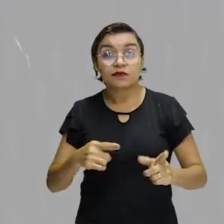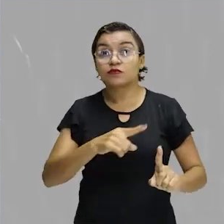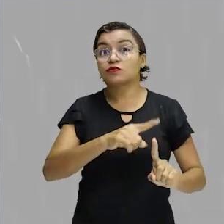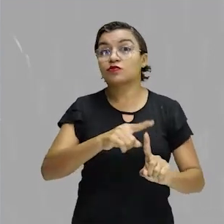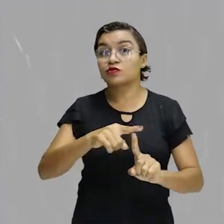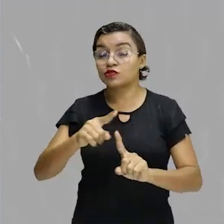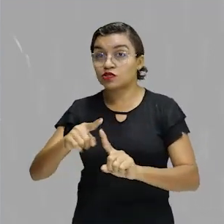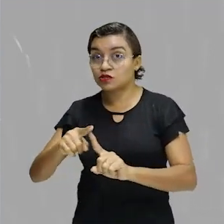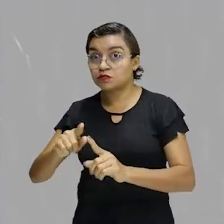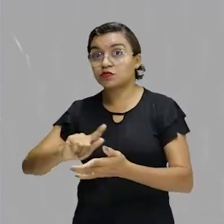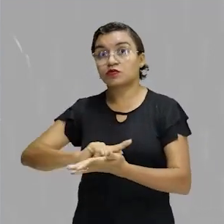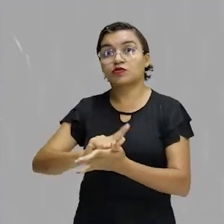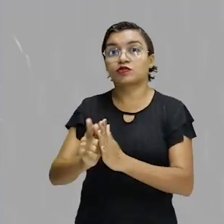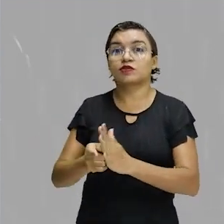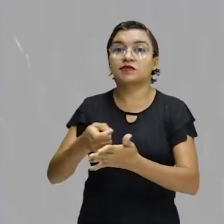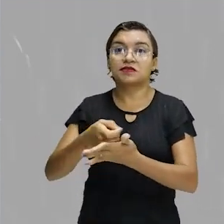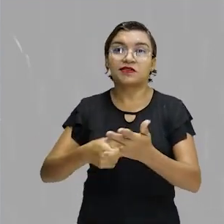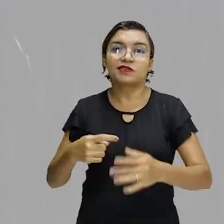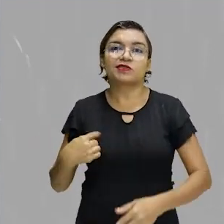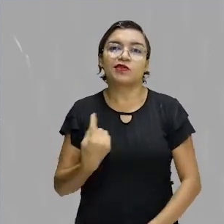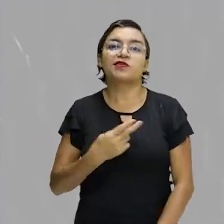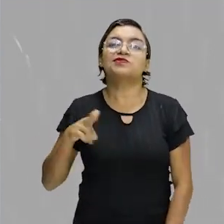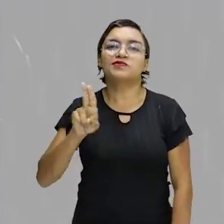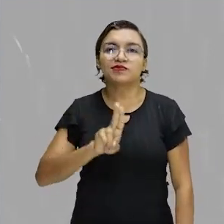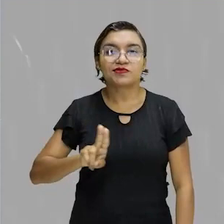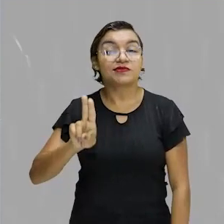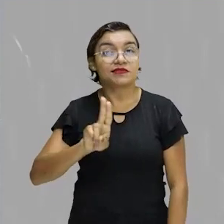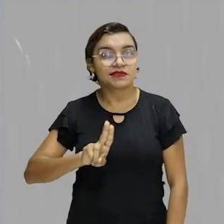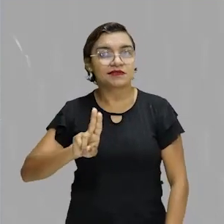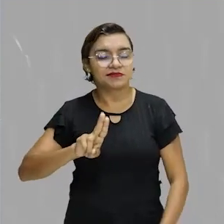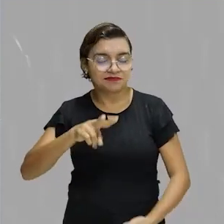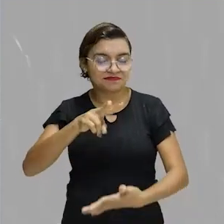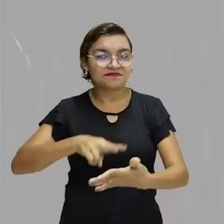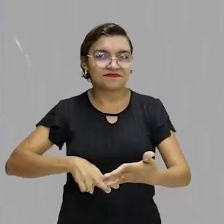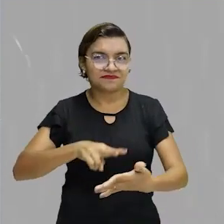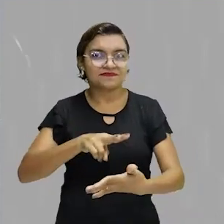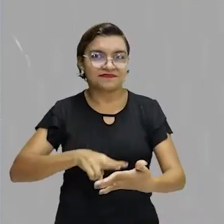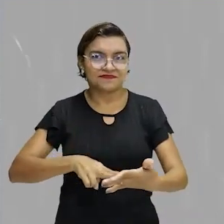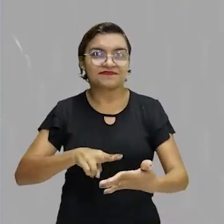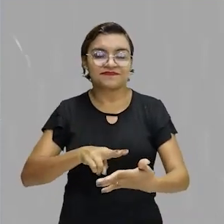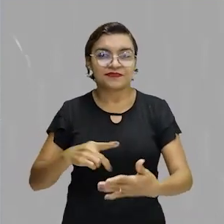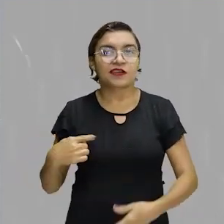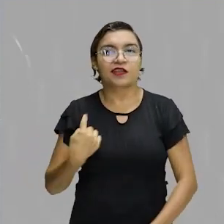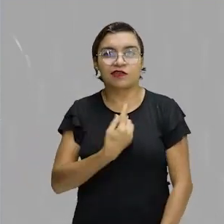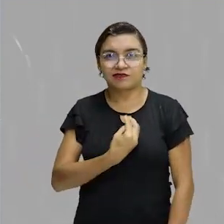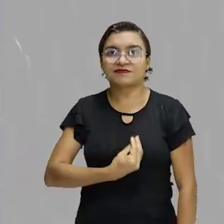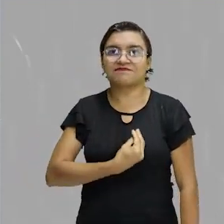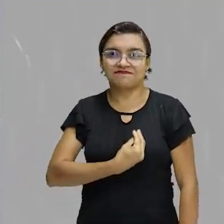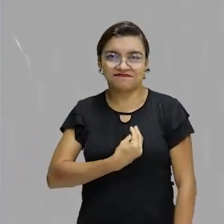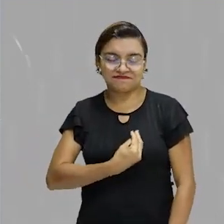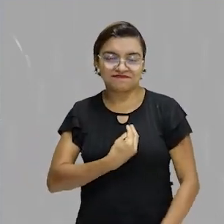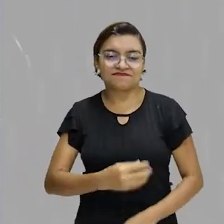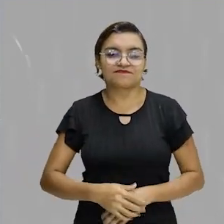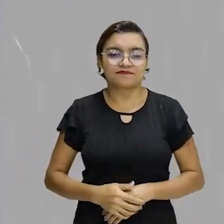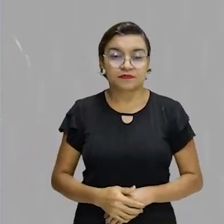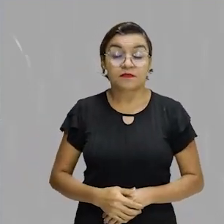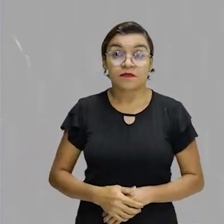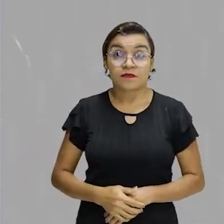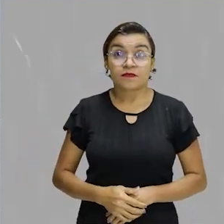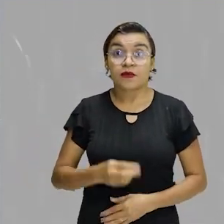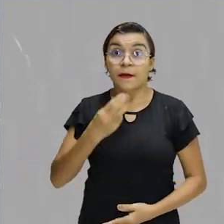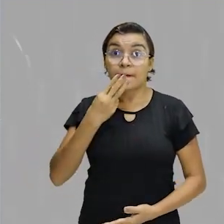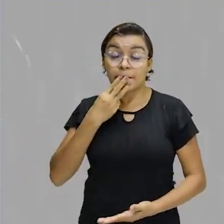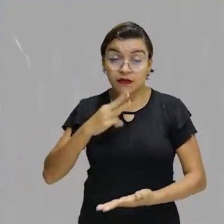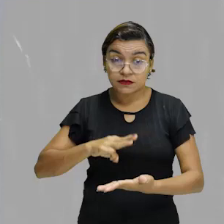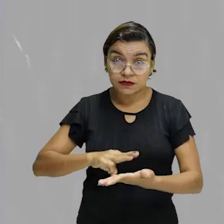tipos ou gêneros textuais que nós utilizamos a leitura, que nós usamos no nosso dia a dia. Escrever